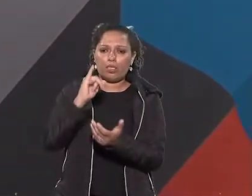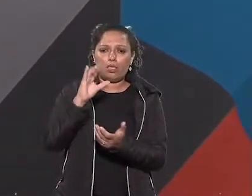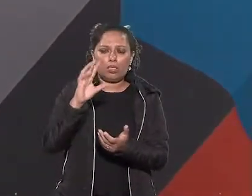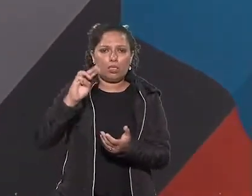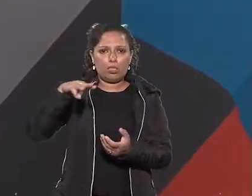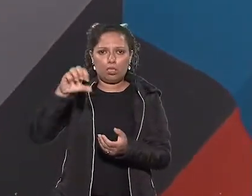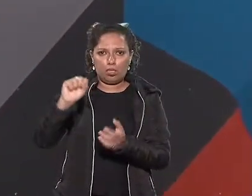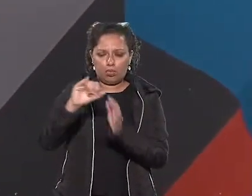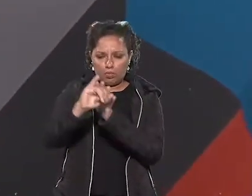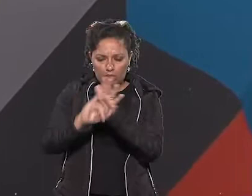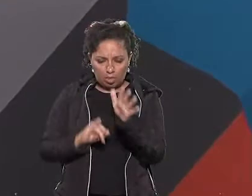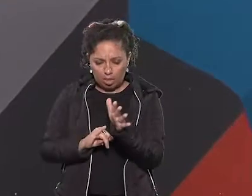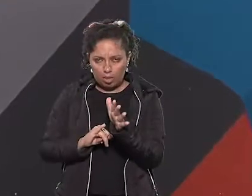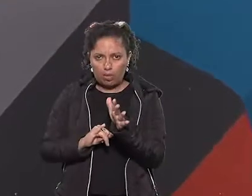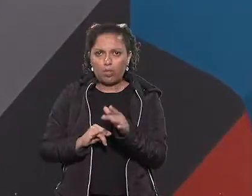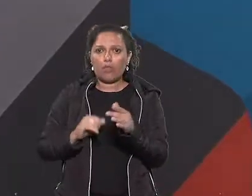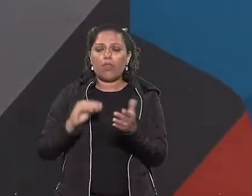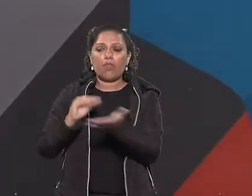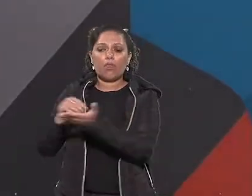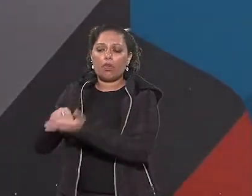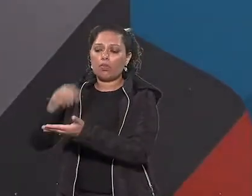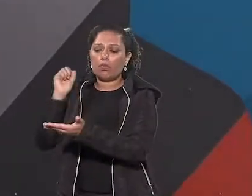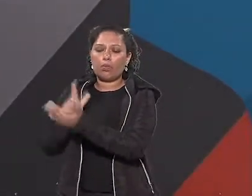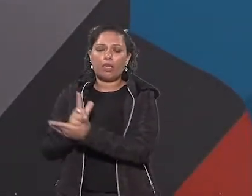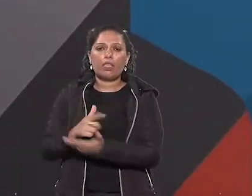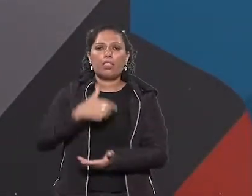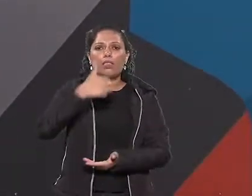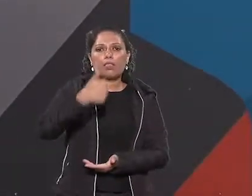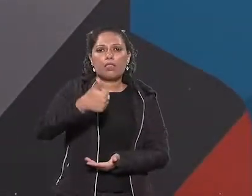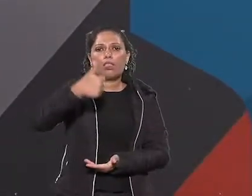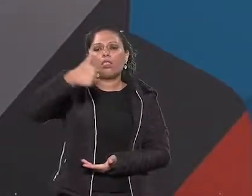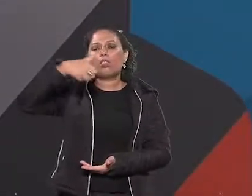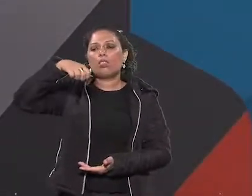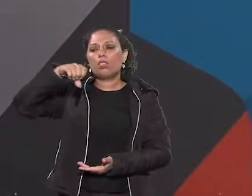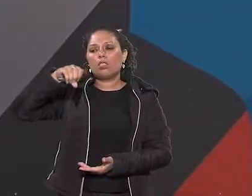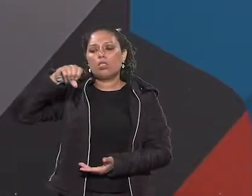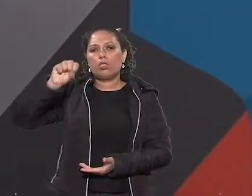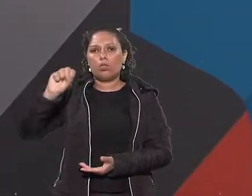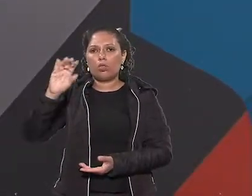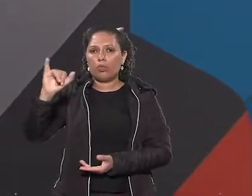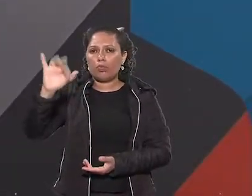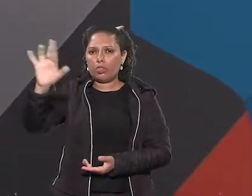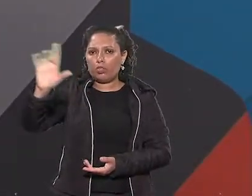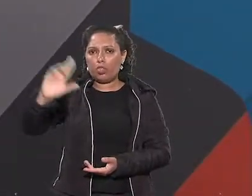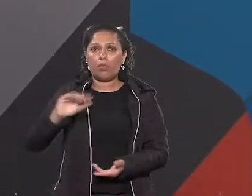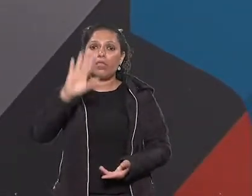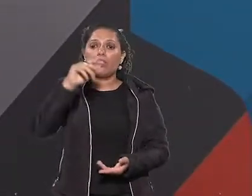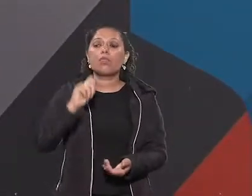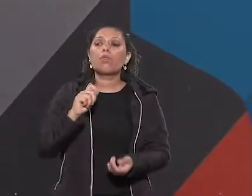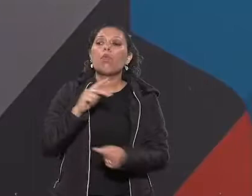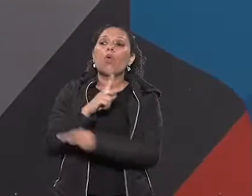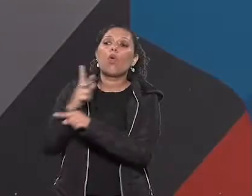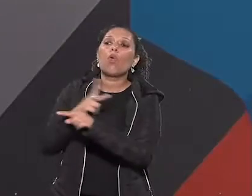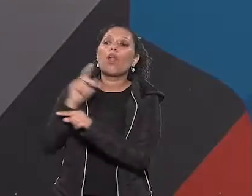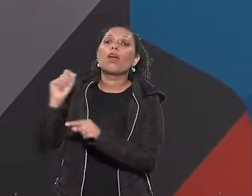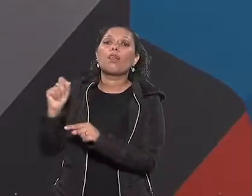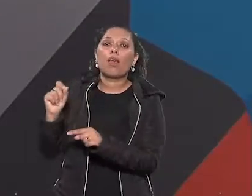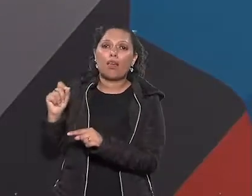devem 108 bilhões de reais. E quem tinha que cobrar isso é o Estado, através